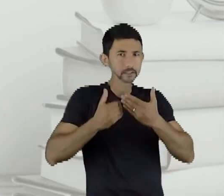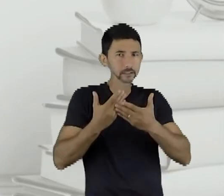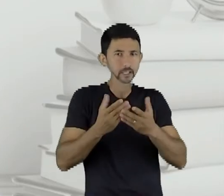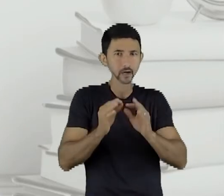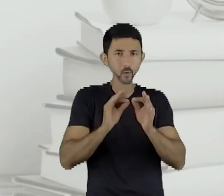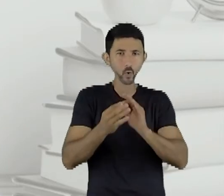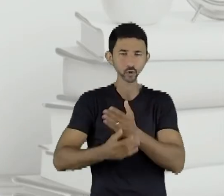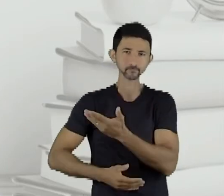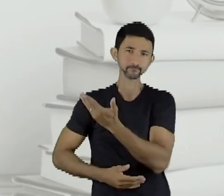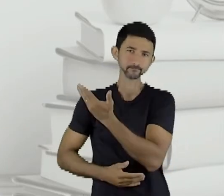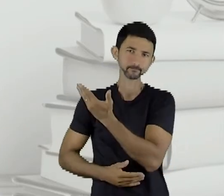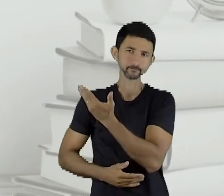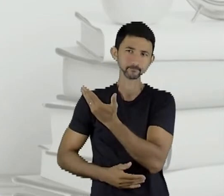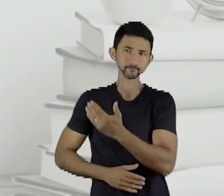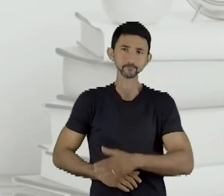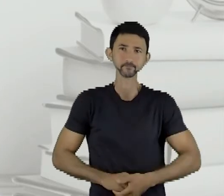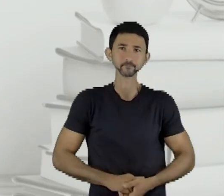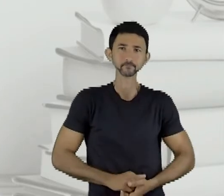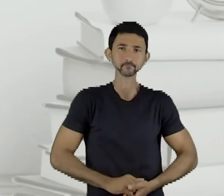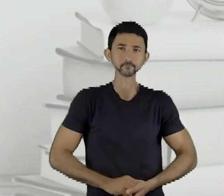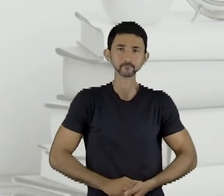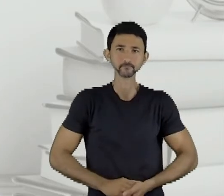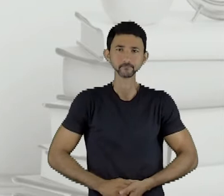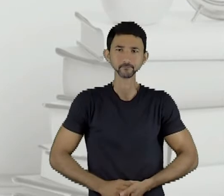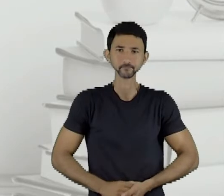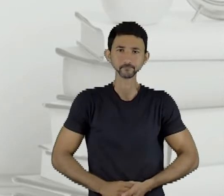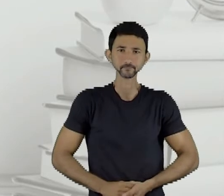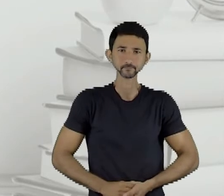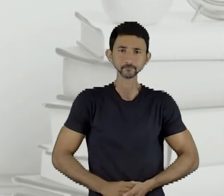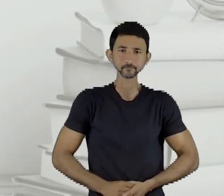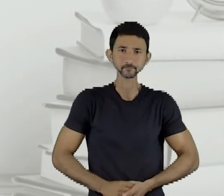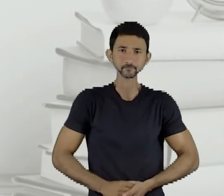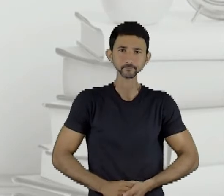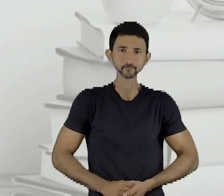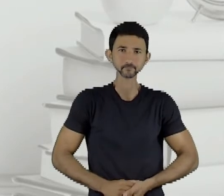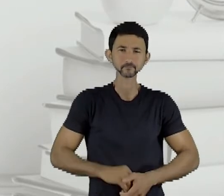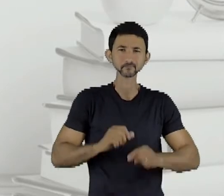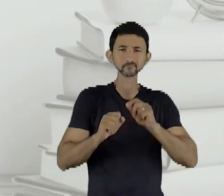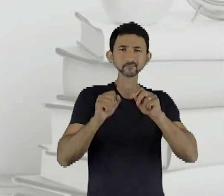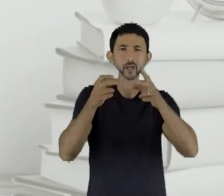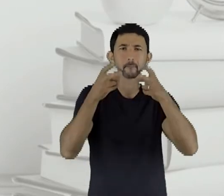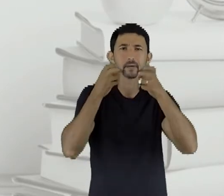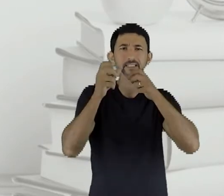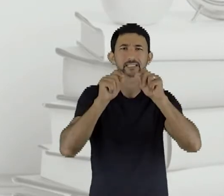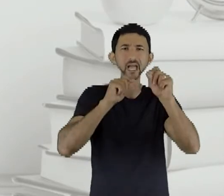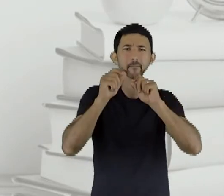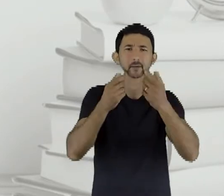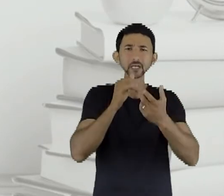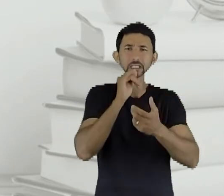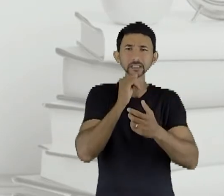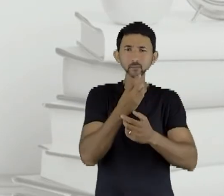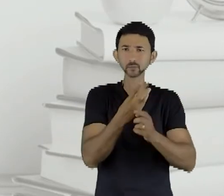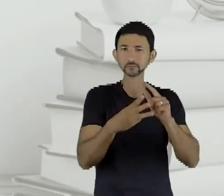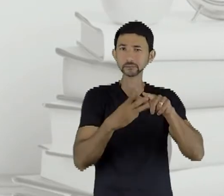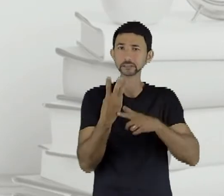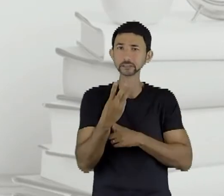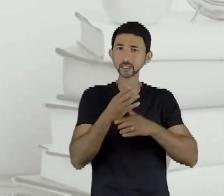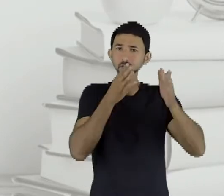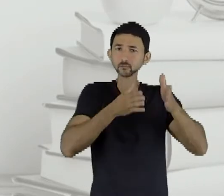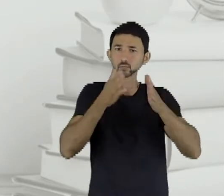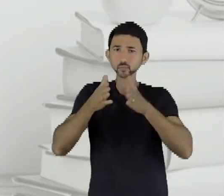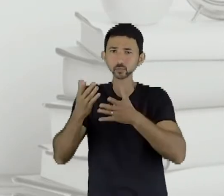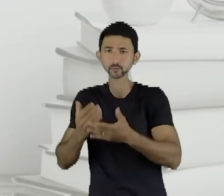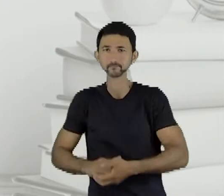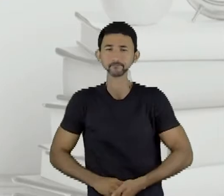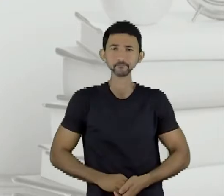a seguir. Olha só a ilustração. O que você observa? 3 situações.